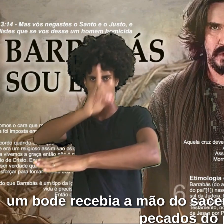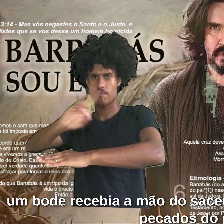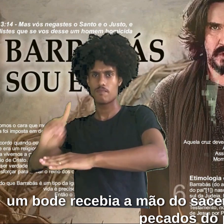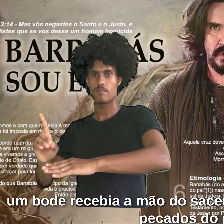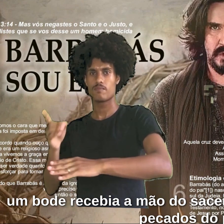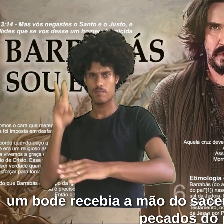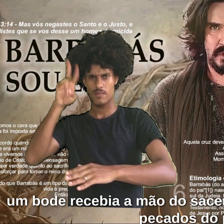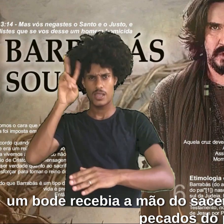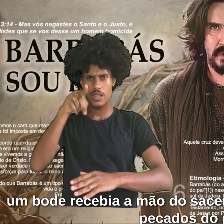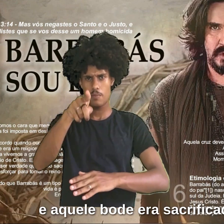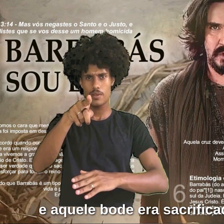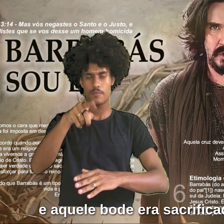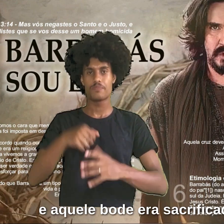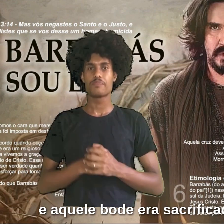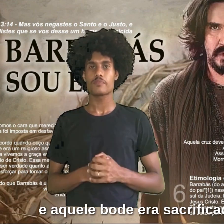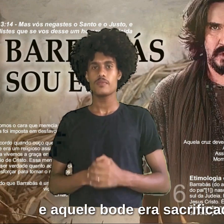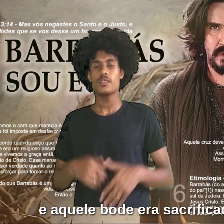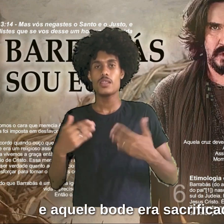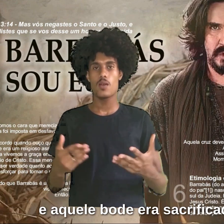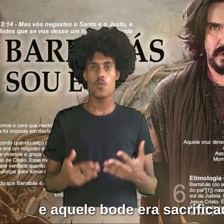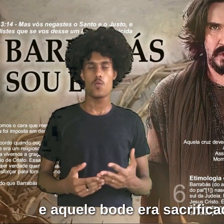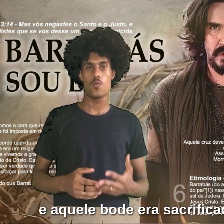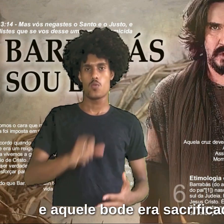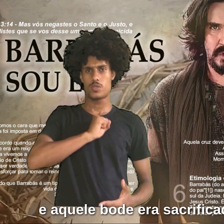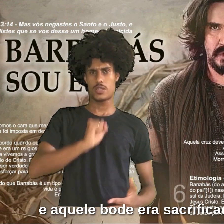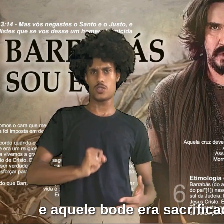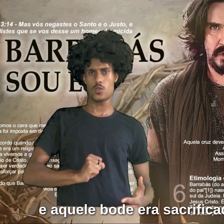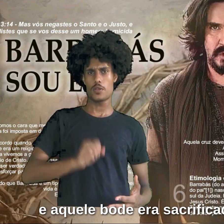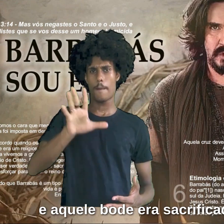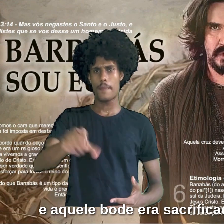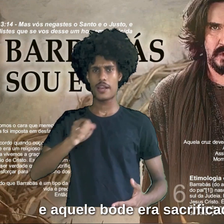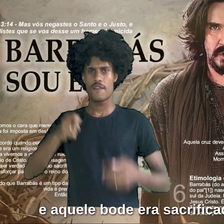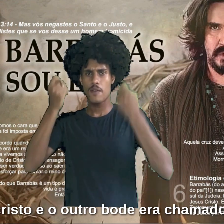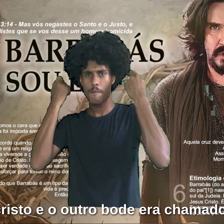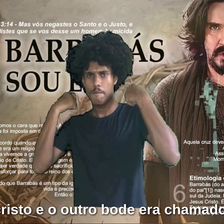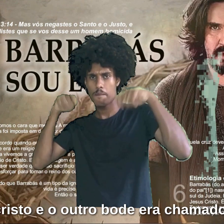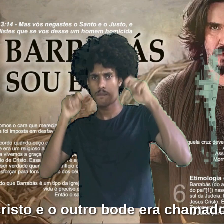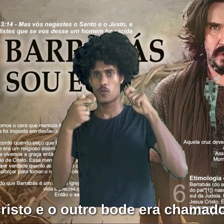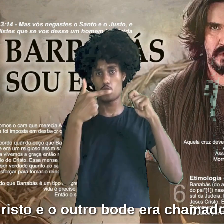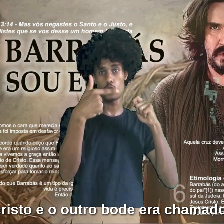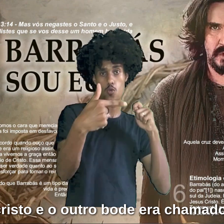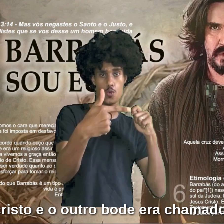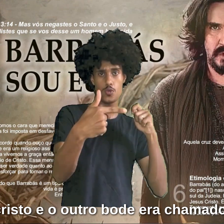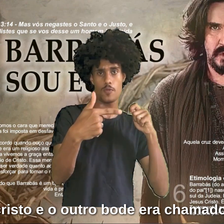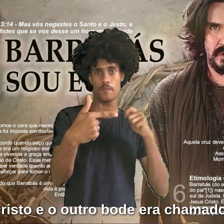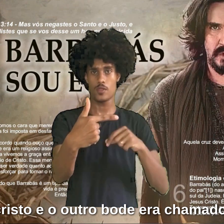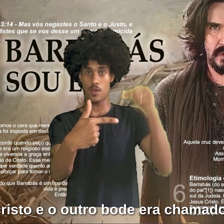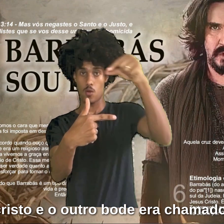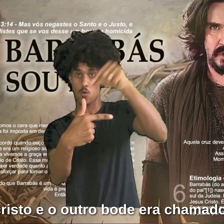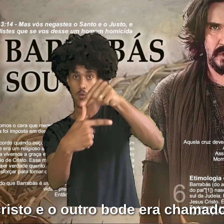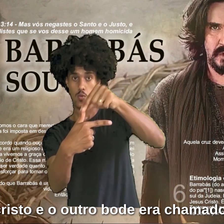orava impondo os pecados do povo. E aquele bode era sacrificado como um tipo de Cristo. E o outro bode era chamado de